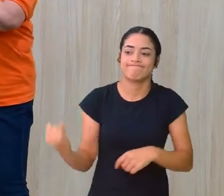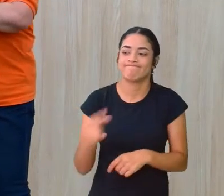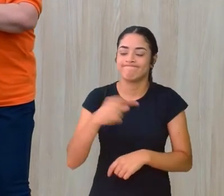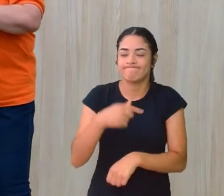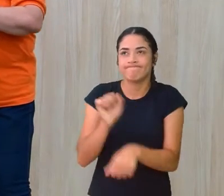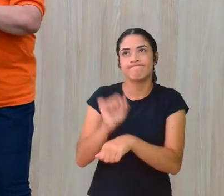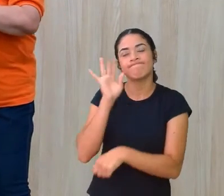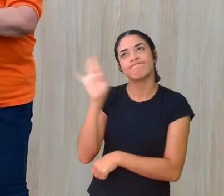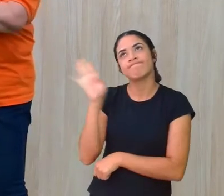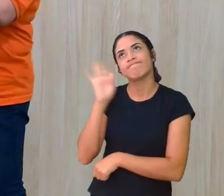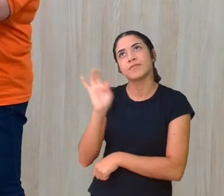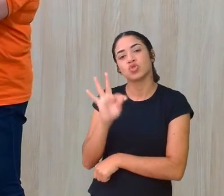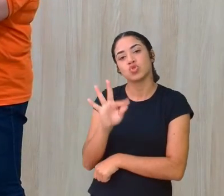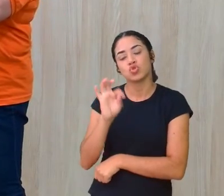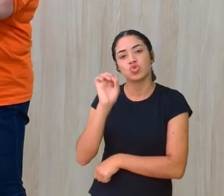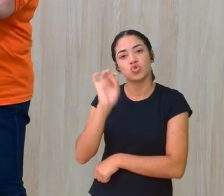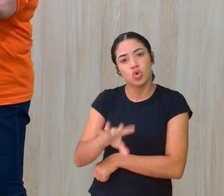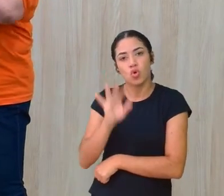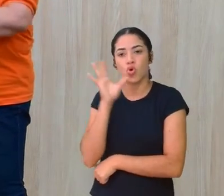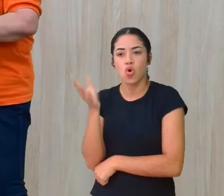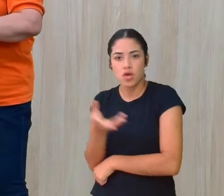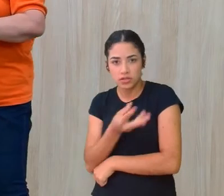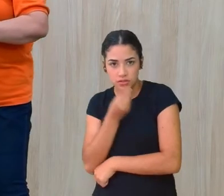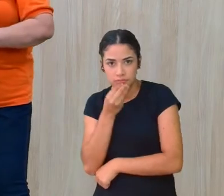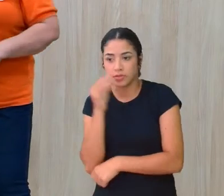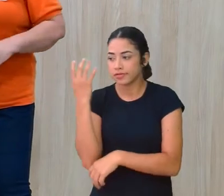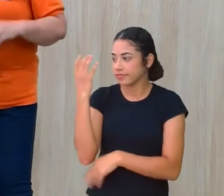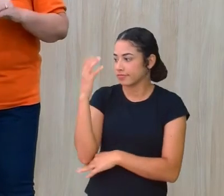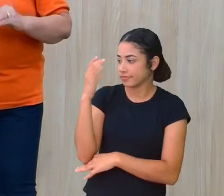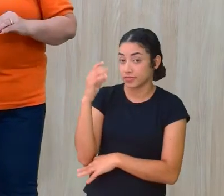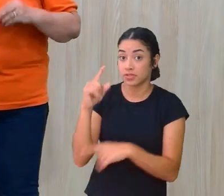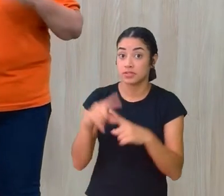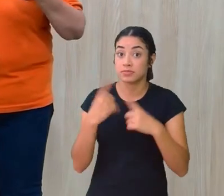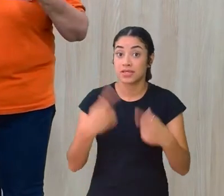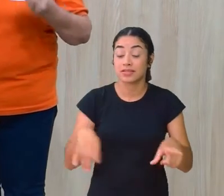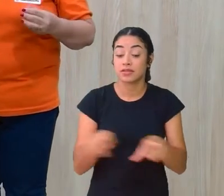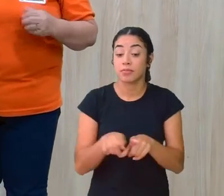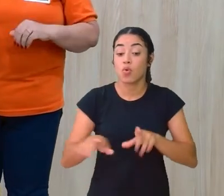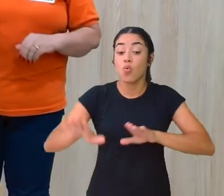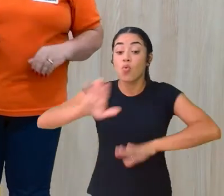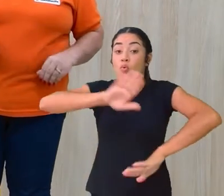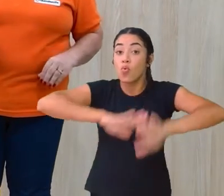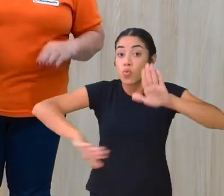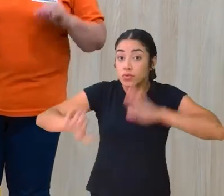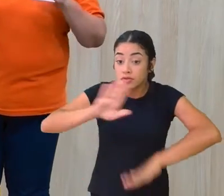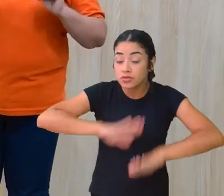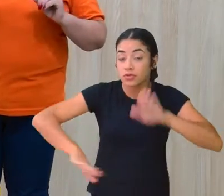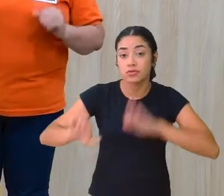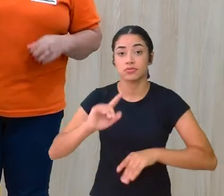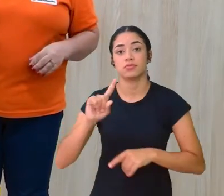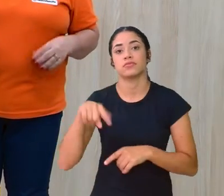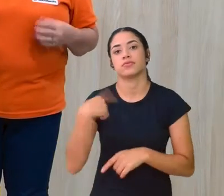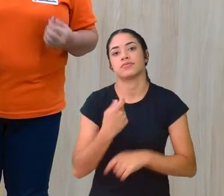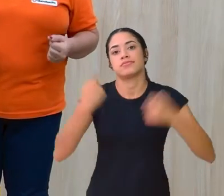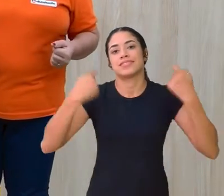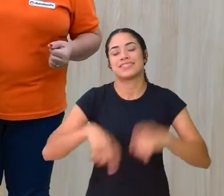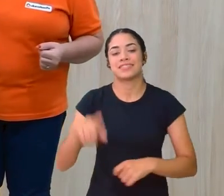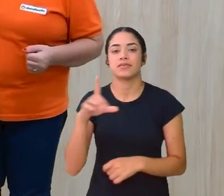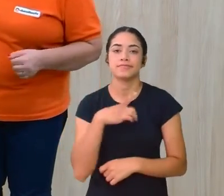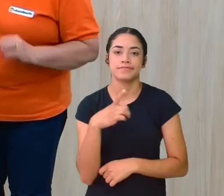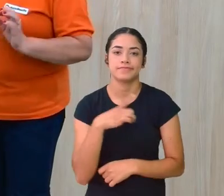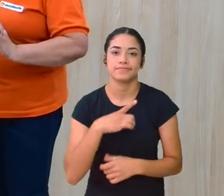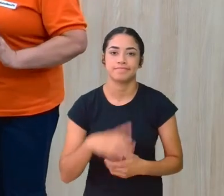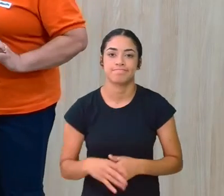nos conhecimentos científicos em relação a esse tema, mas também ao cuidado que a gente deve ter no dia a dia na nossa